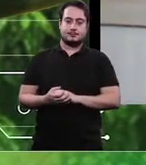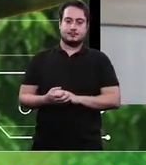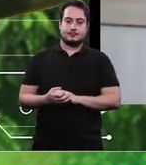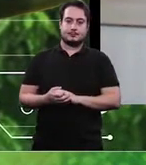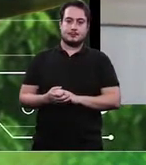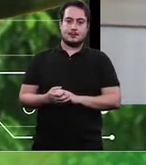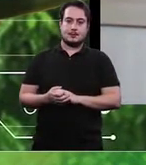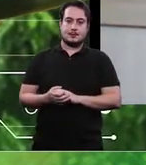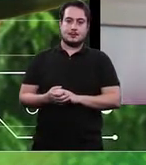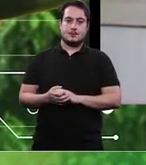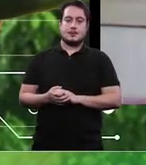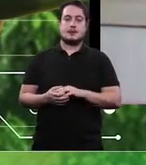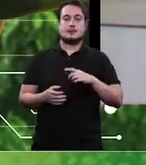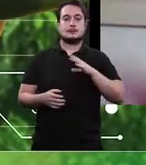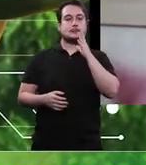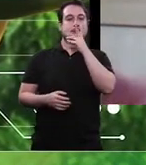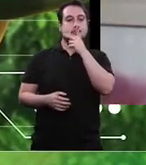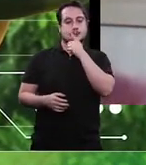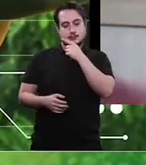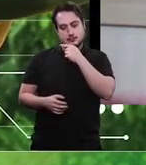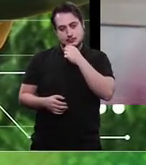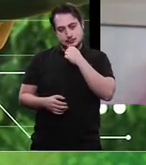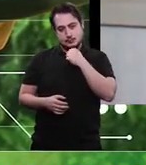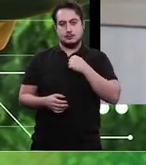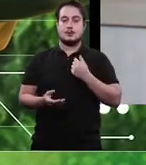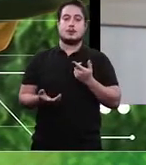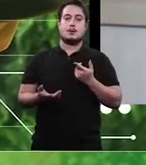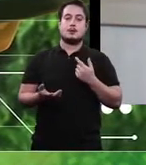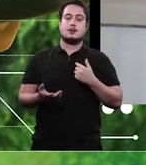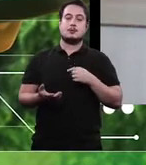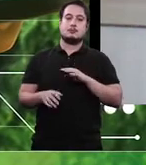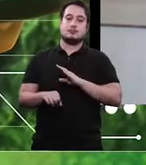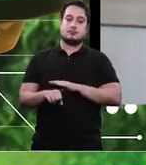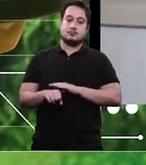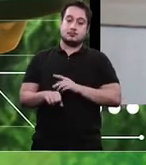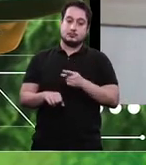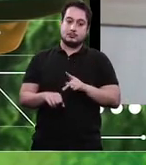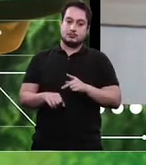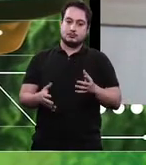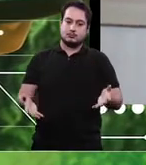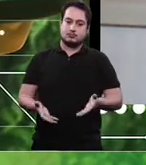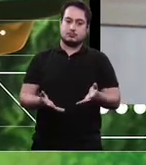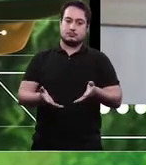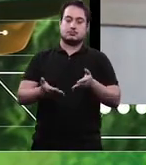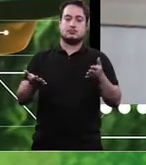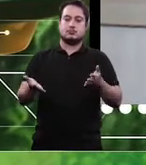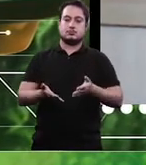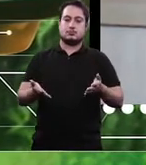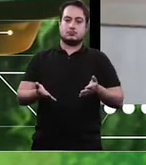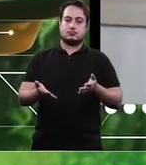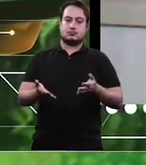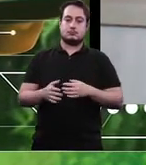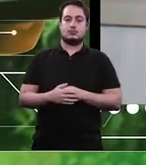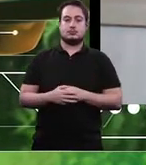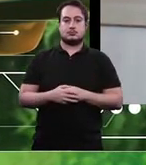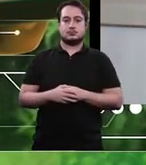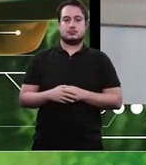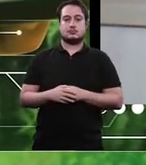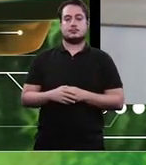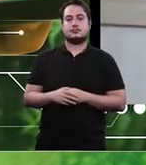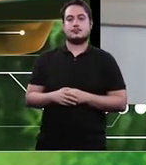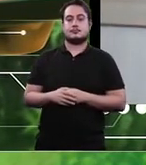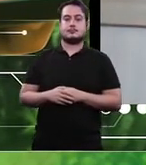ser que isso demore muito, né? E assim como estamos sendo atacados, né? Milhões e milhões